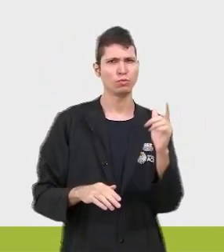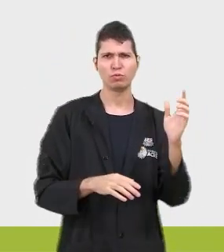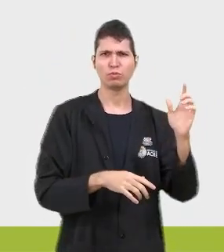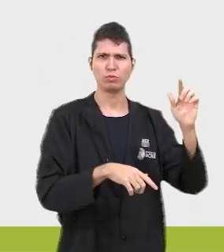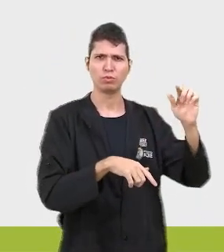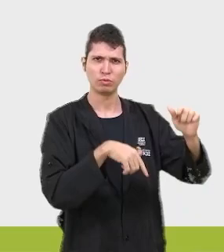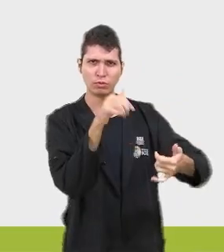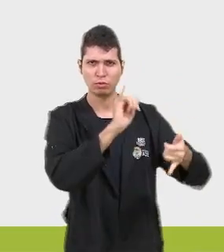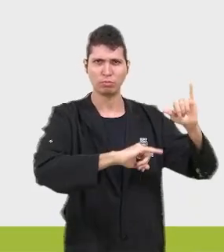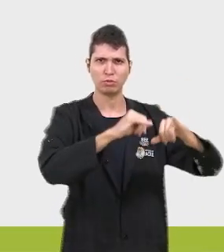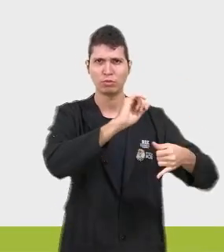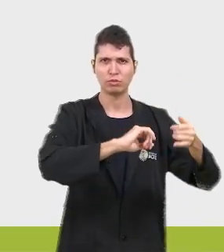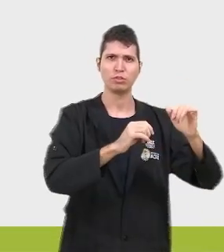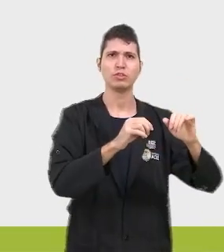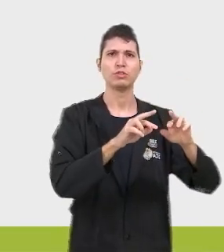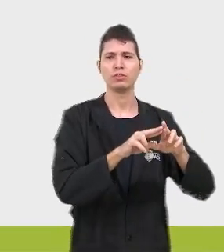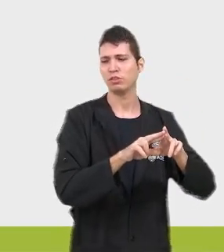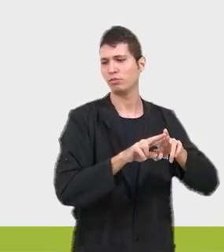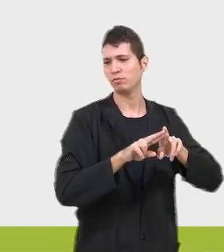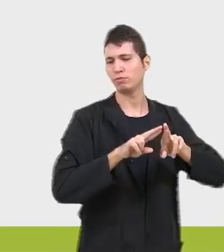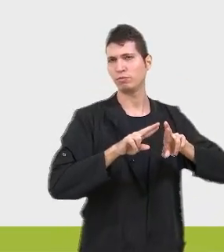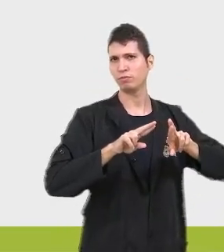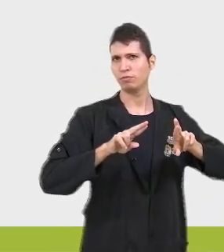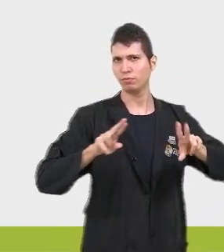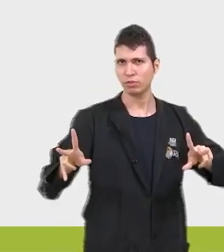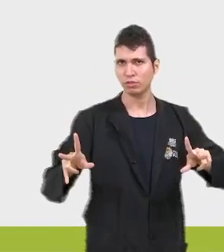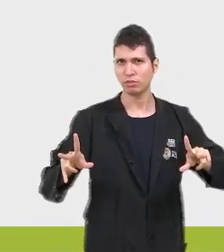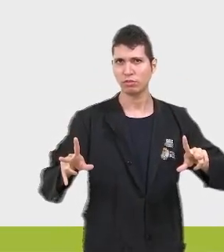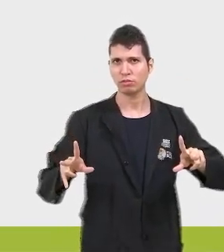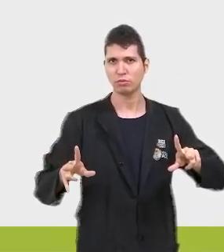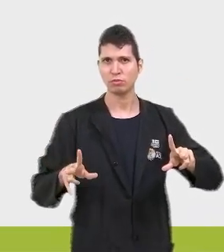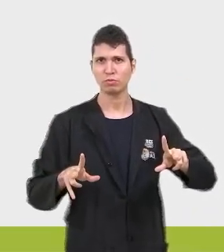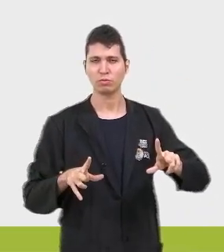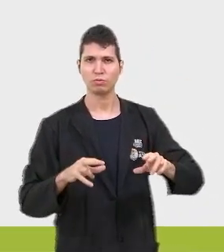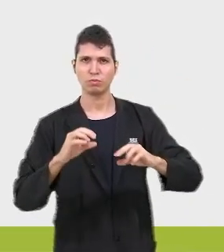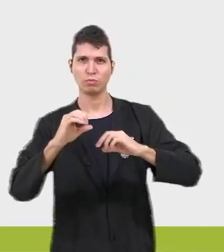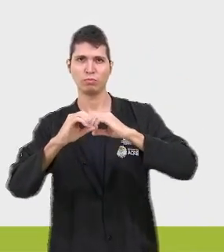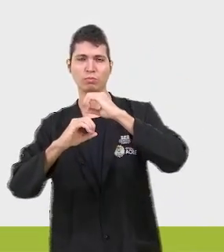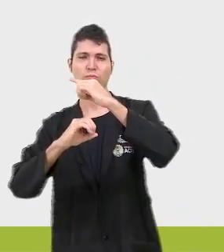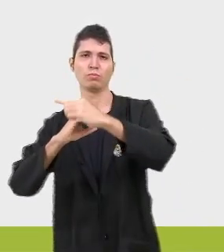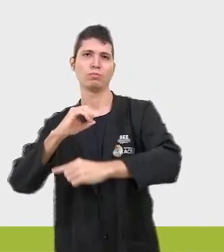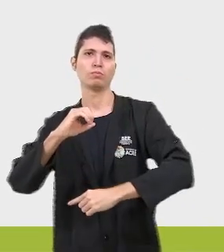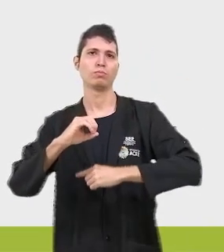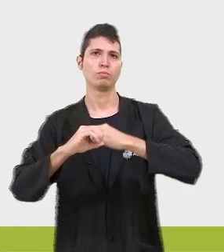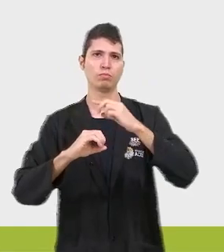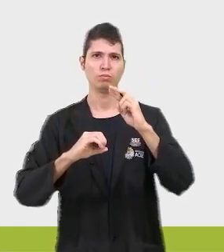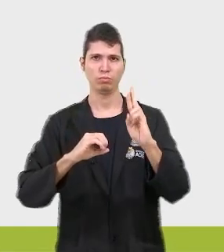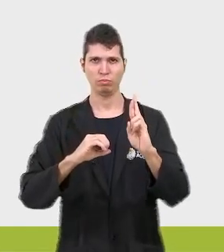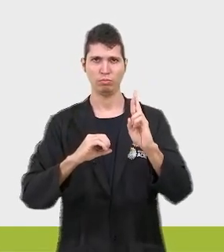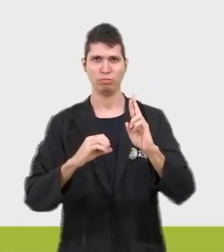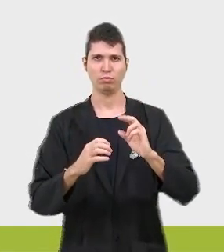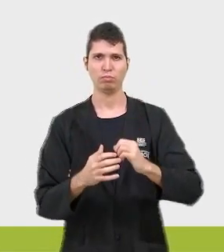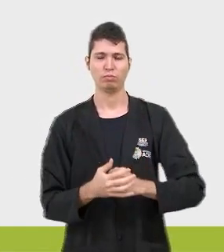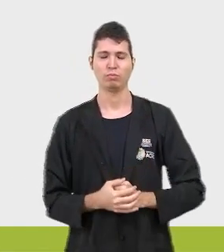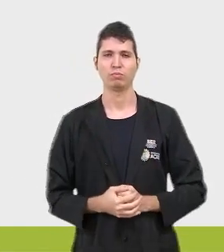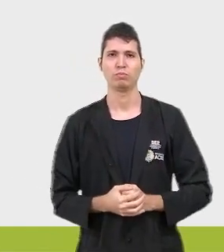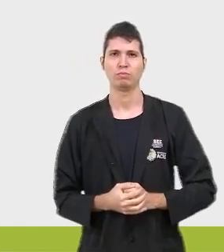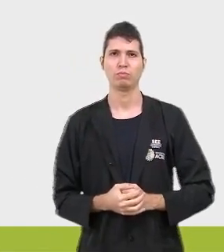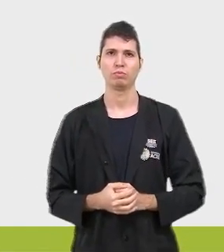estabelecidos na ordem oposta dos raios atômicos. E vamos resolver